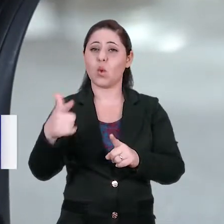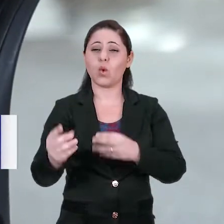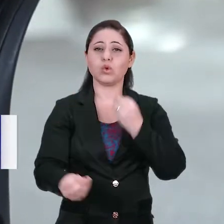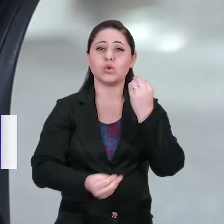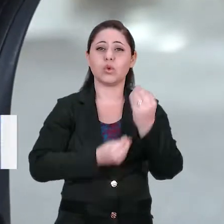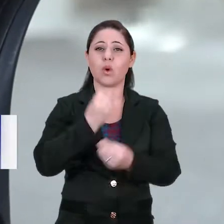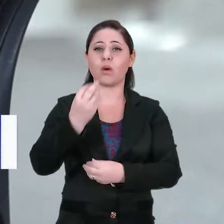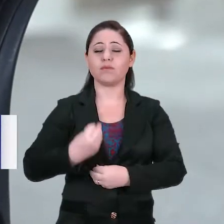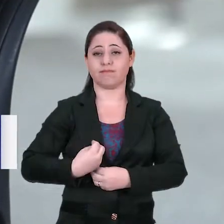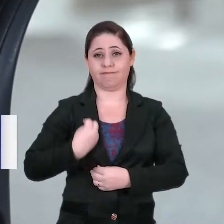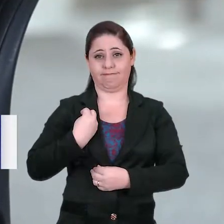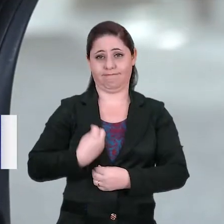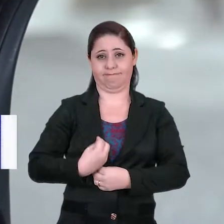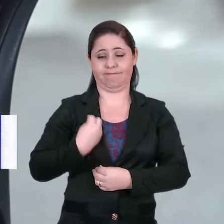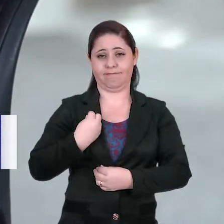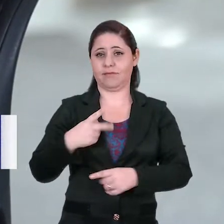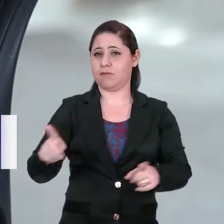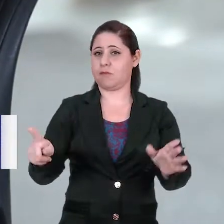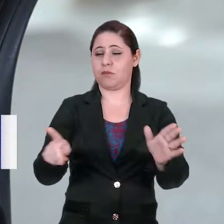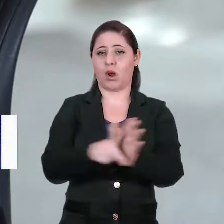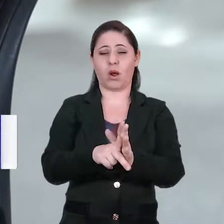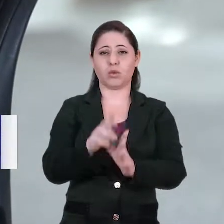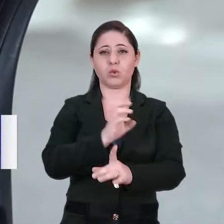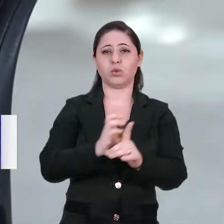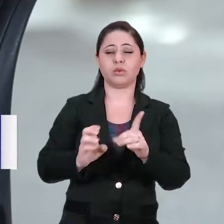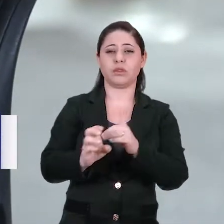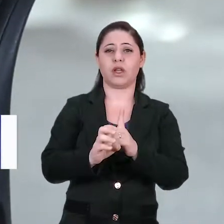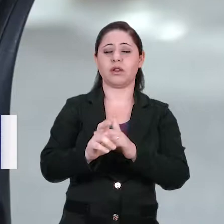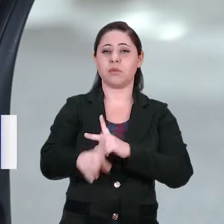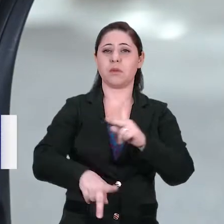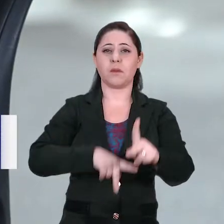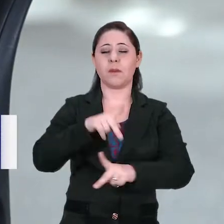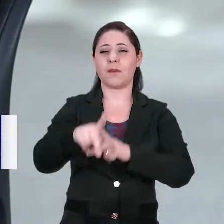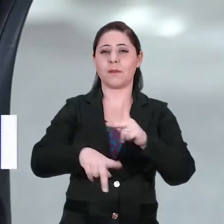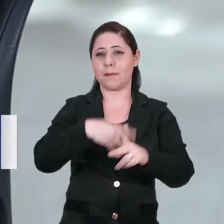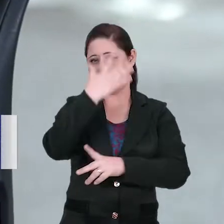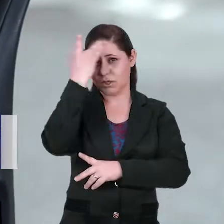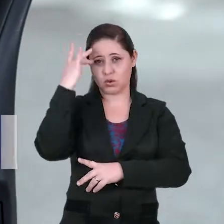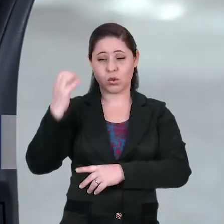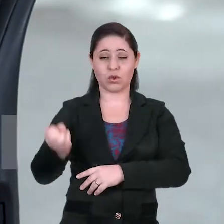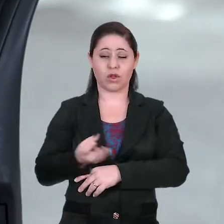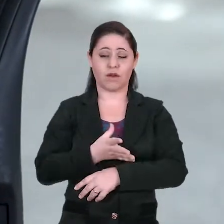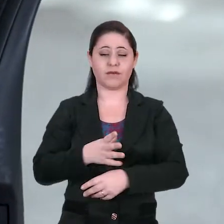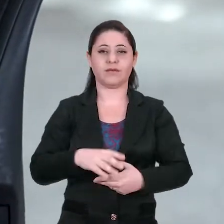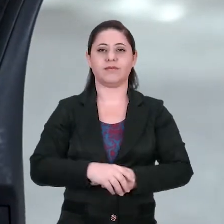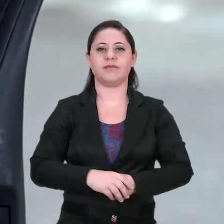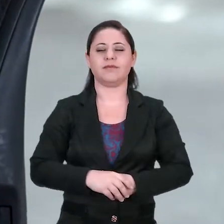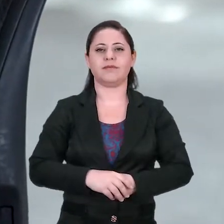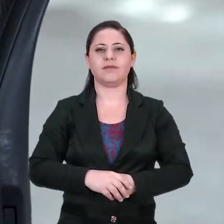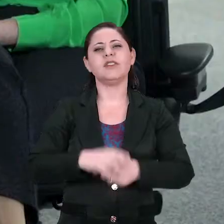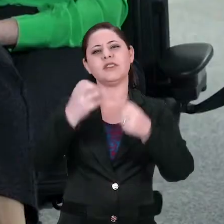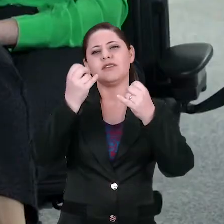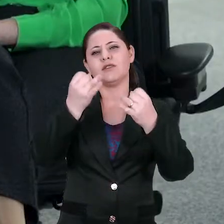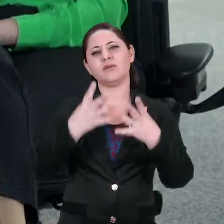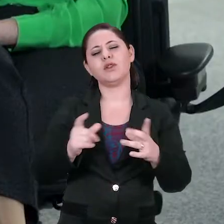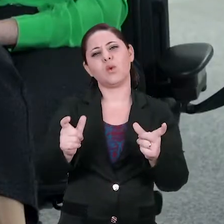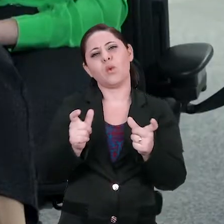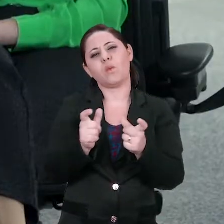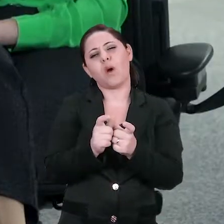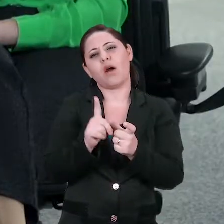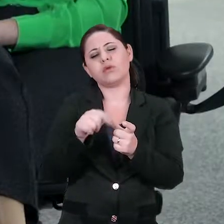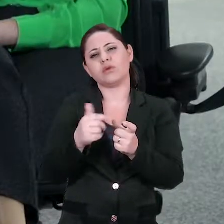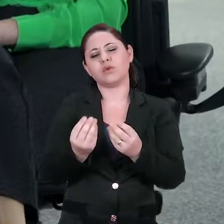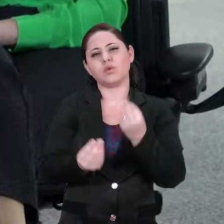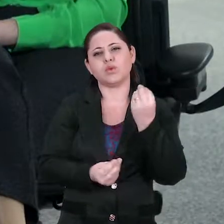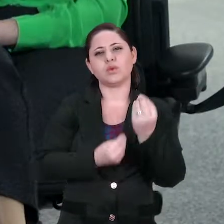também, outra forma de vida e pessoas novas. Para mim isso é muito importante. Mas destaca um pouco